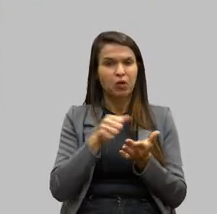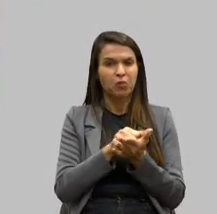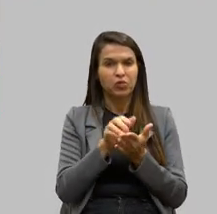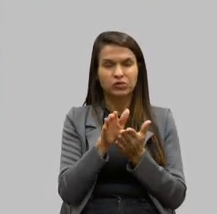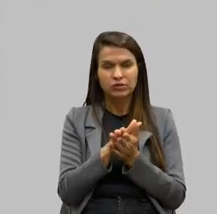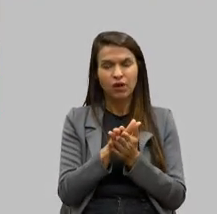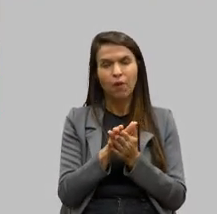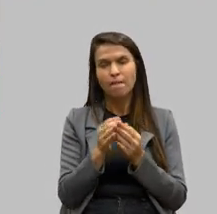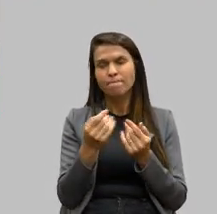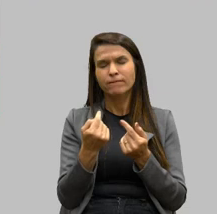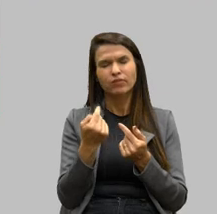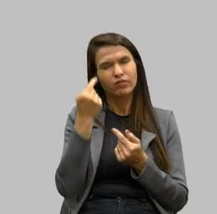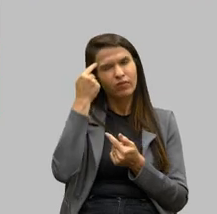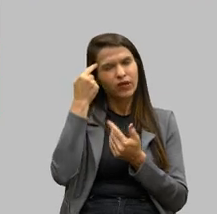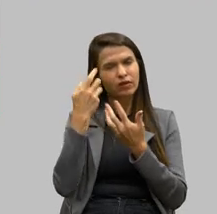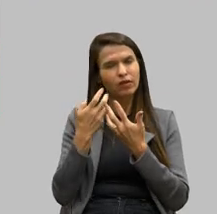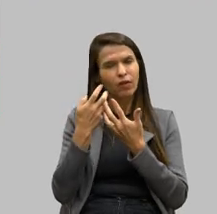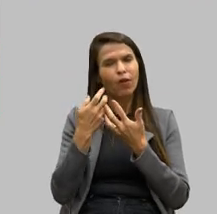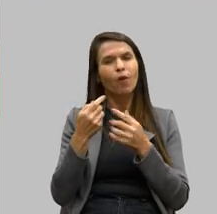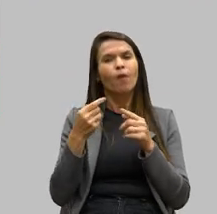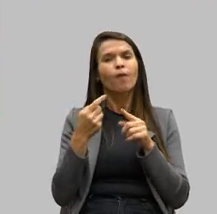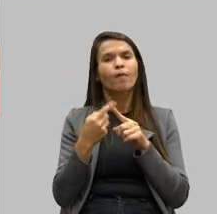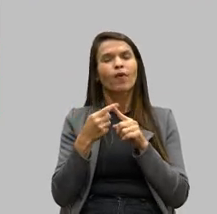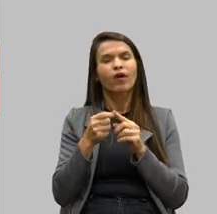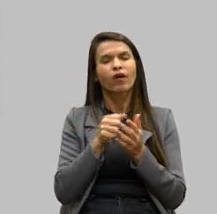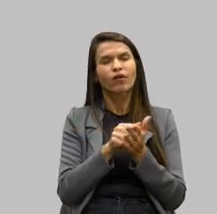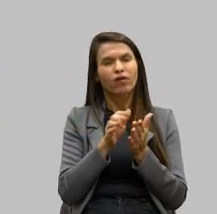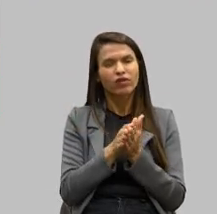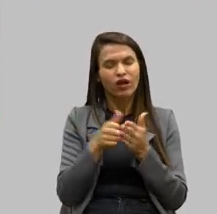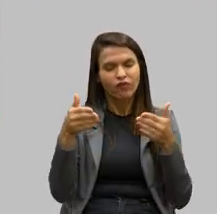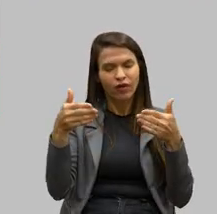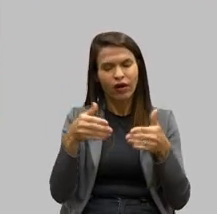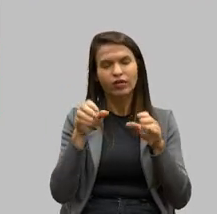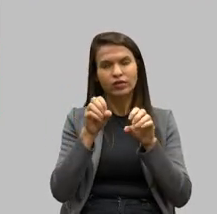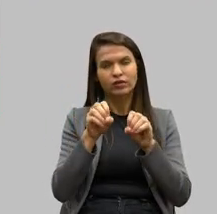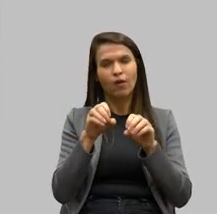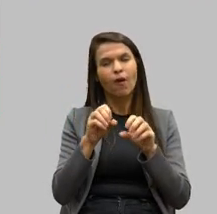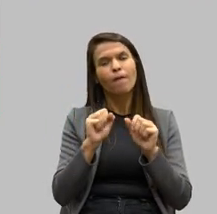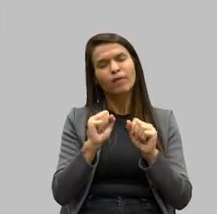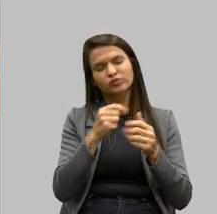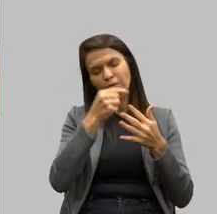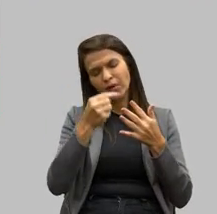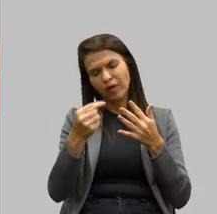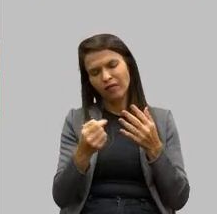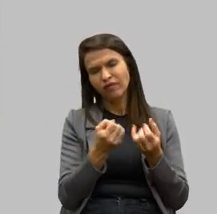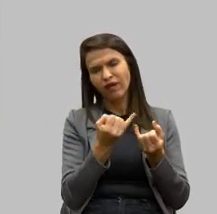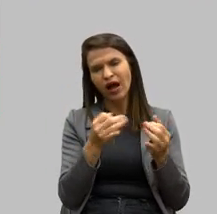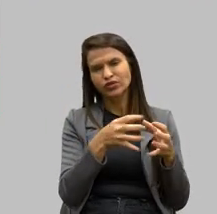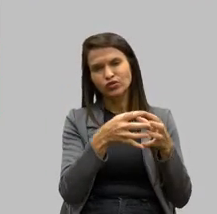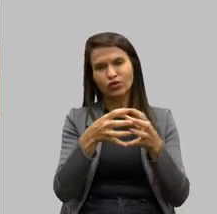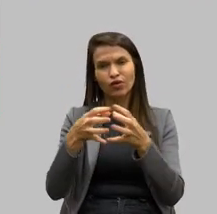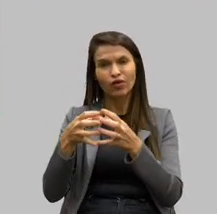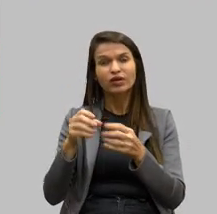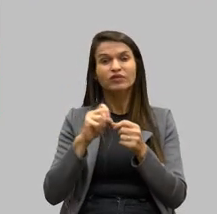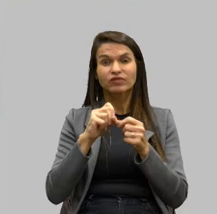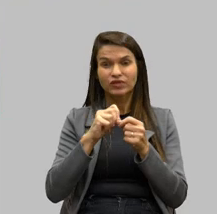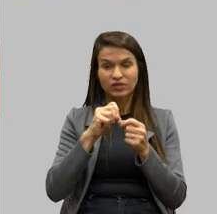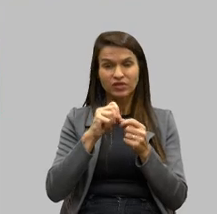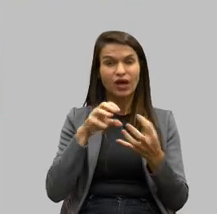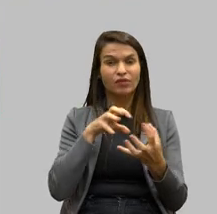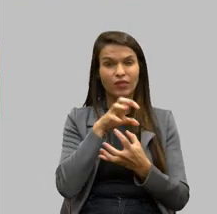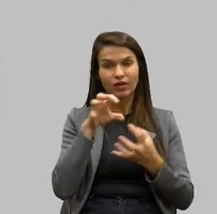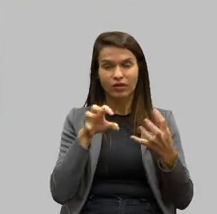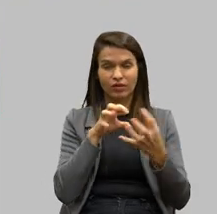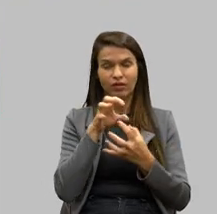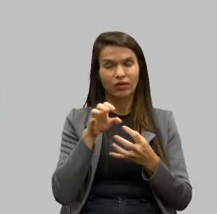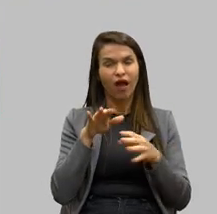me pergunto por que a punição está focada na educação. eu posso te citar várias categorias que fizeram paralisações, que